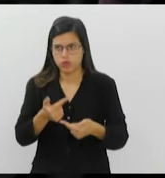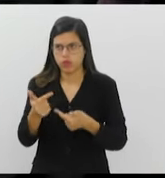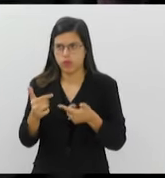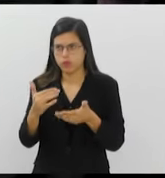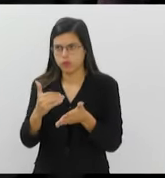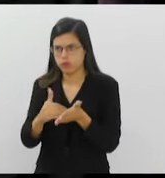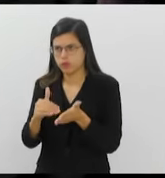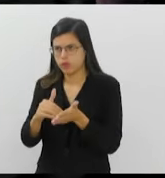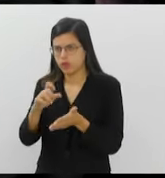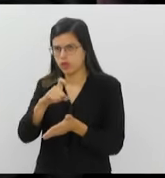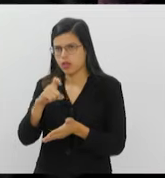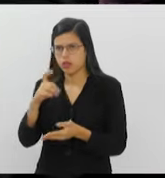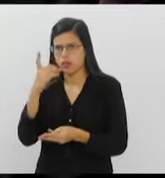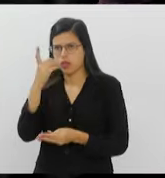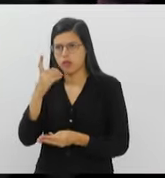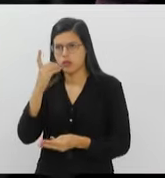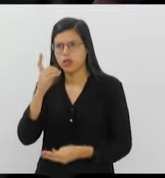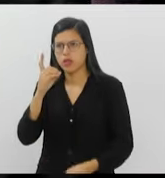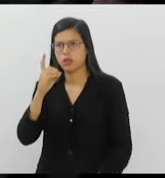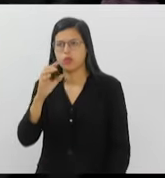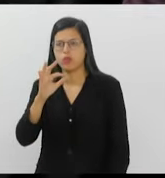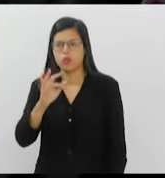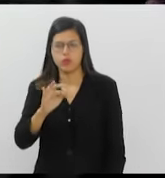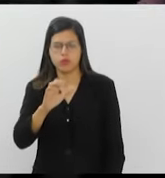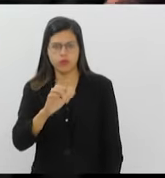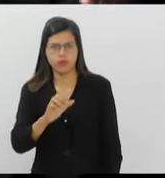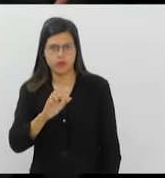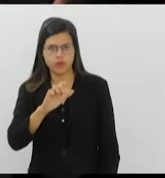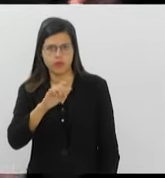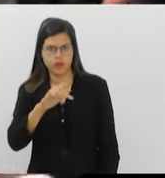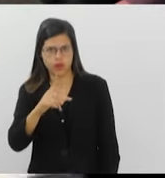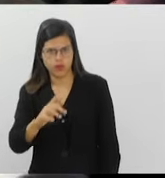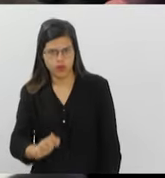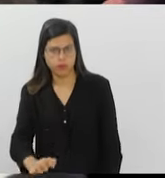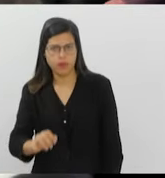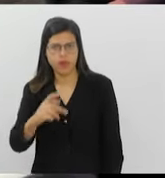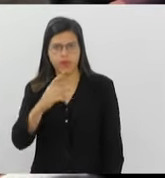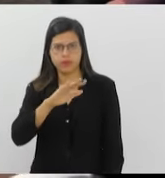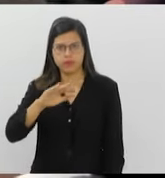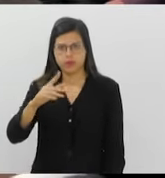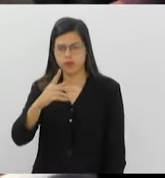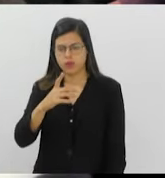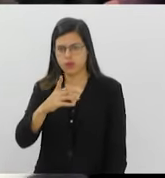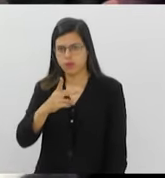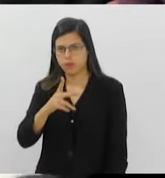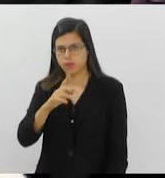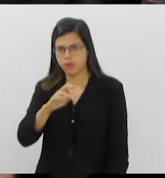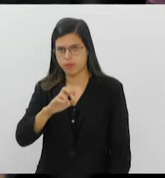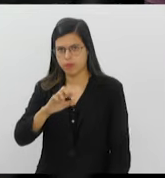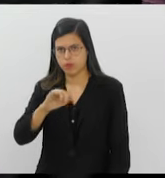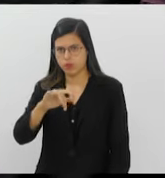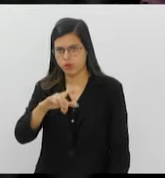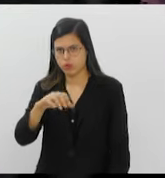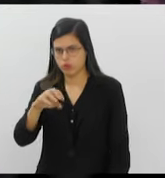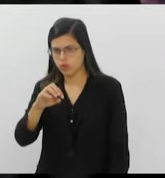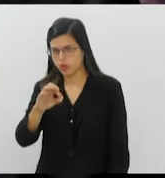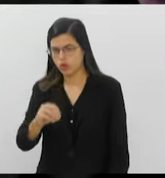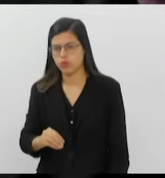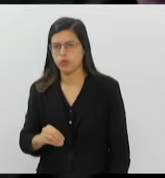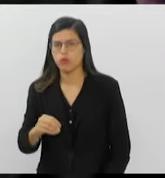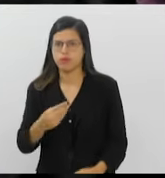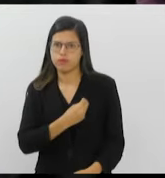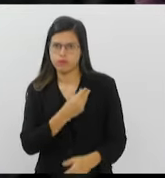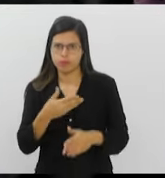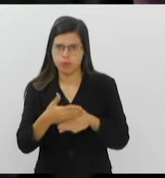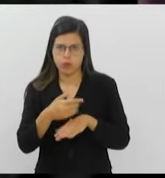secretário, ex-deputado estadual Felipe Peixoto, que está participando ativamente aqui desse momento histórico